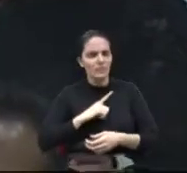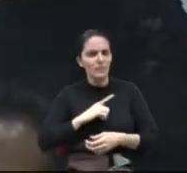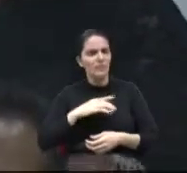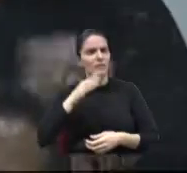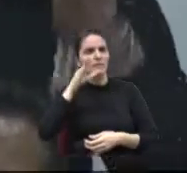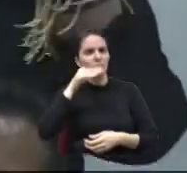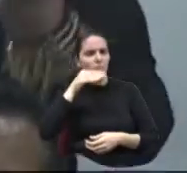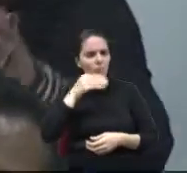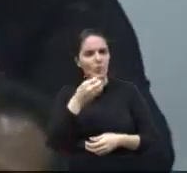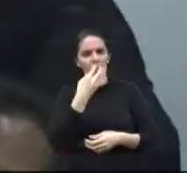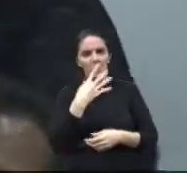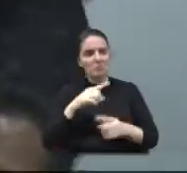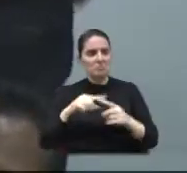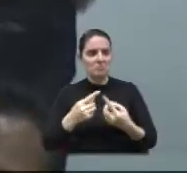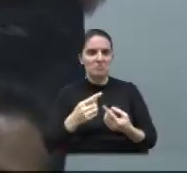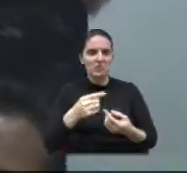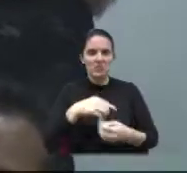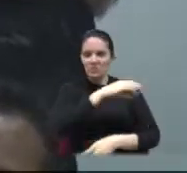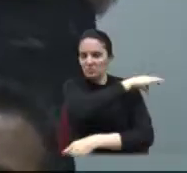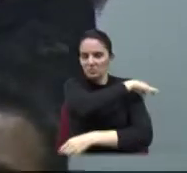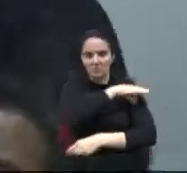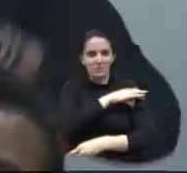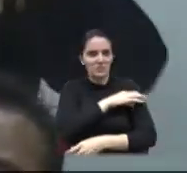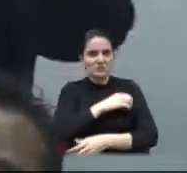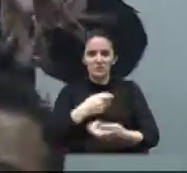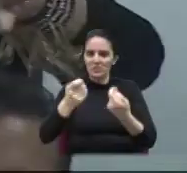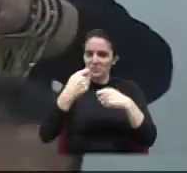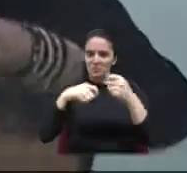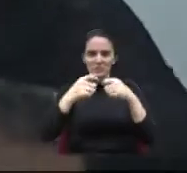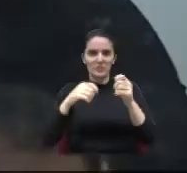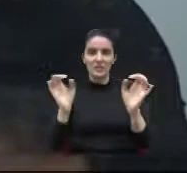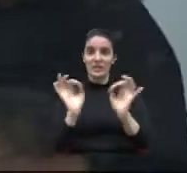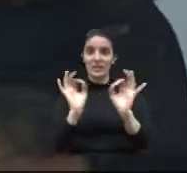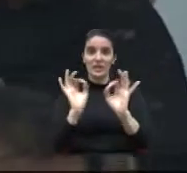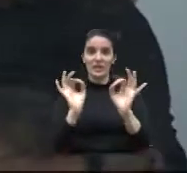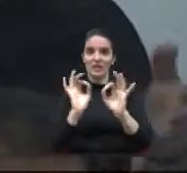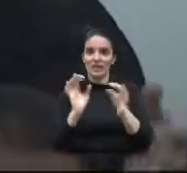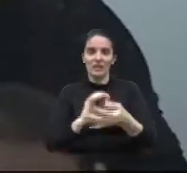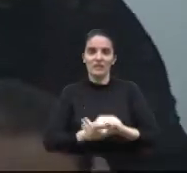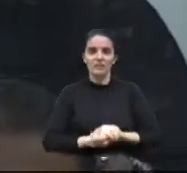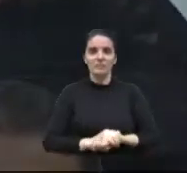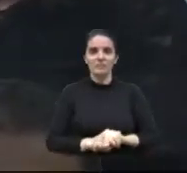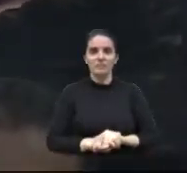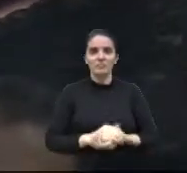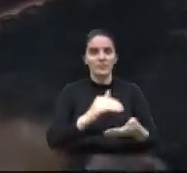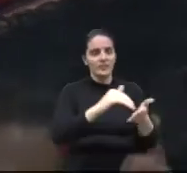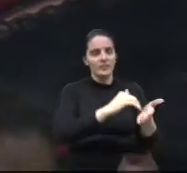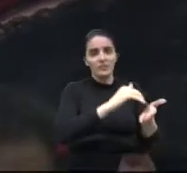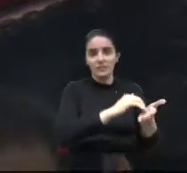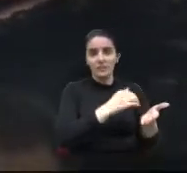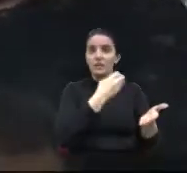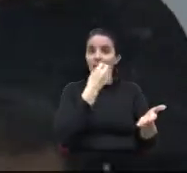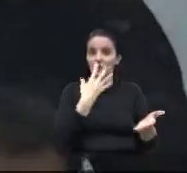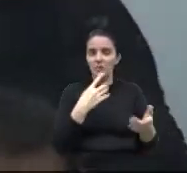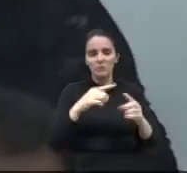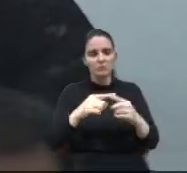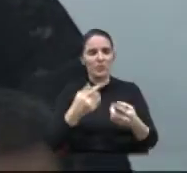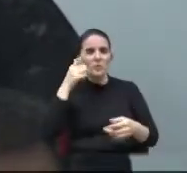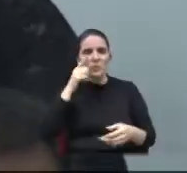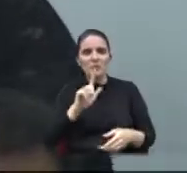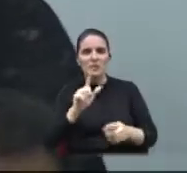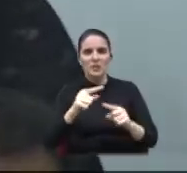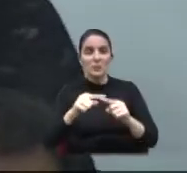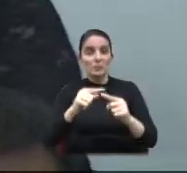Mas ele não sabe nem administrar. Os secretários que era do Silvio, está tudo no governo dele. Não consegue dar um passo para ser, para dar dois para trás. Porque é